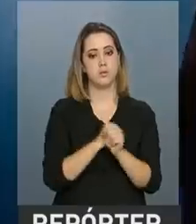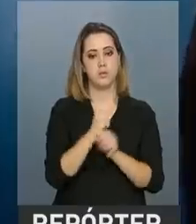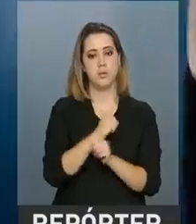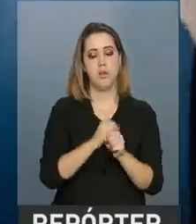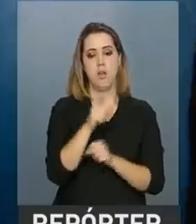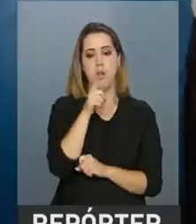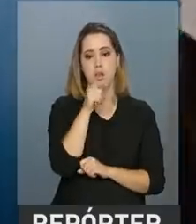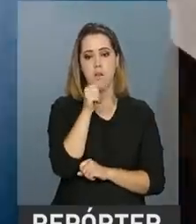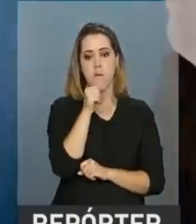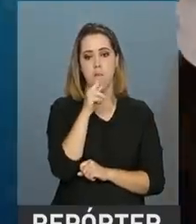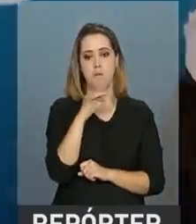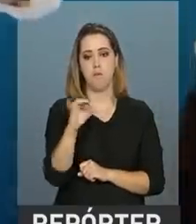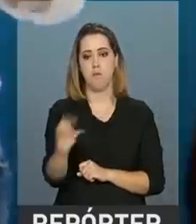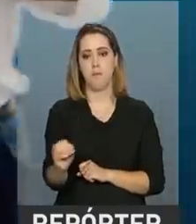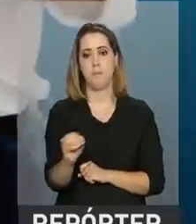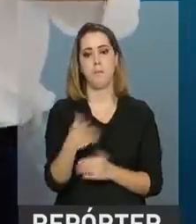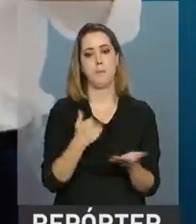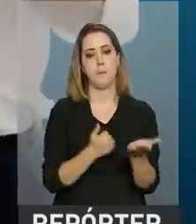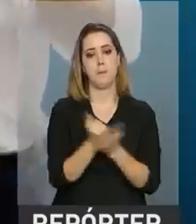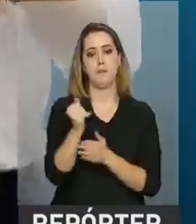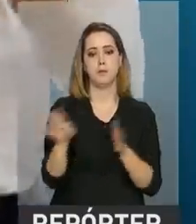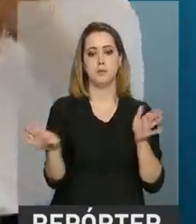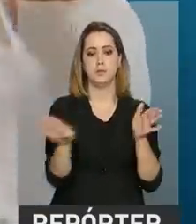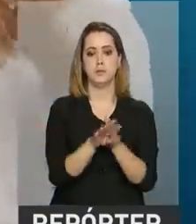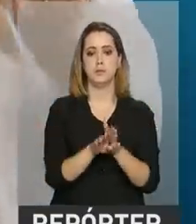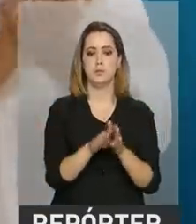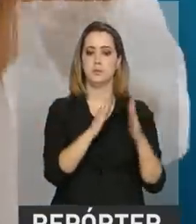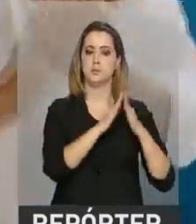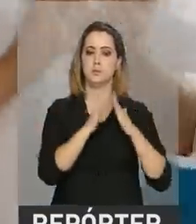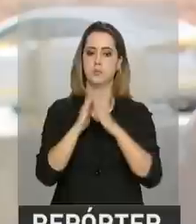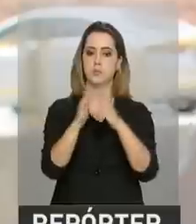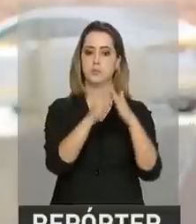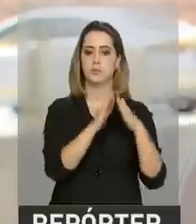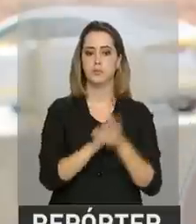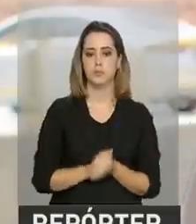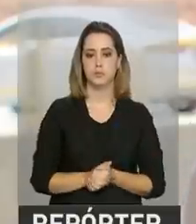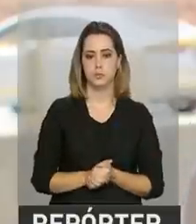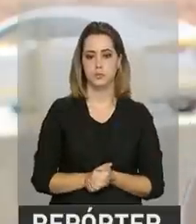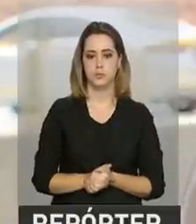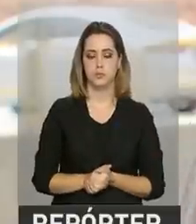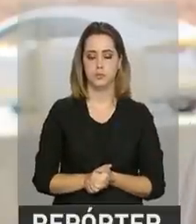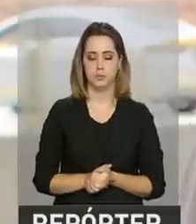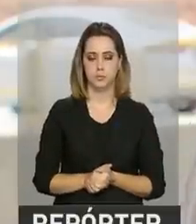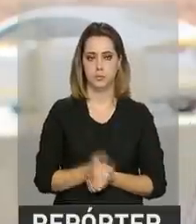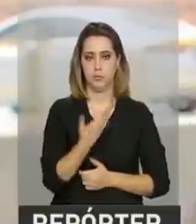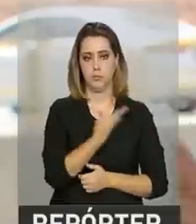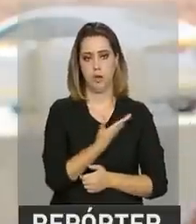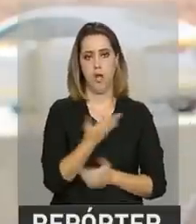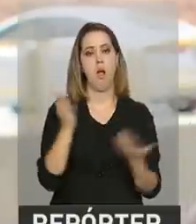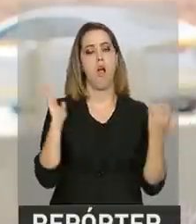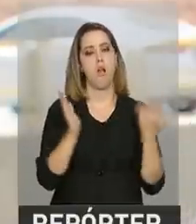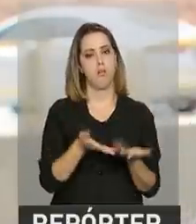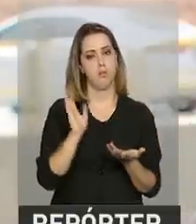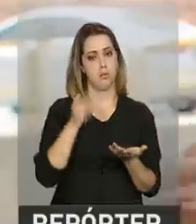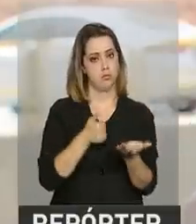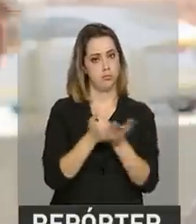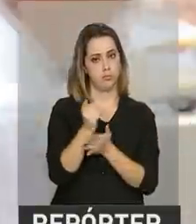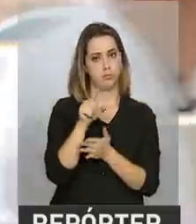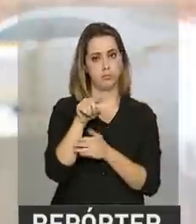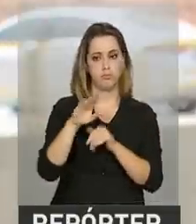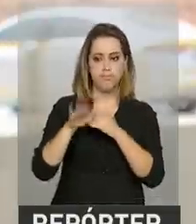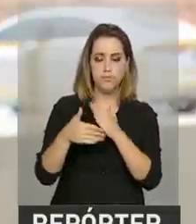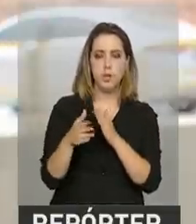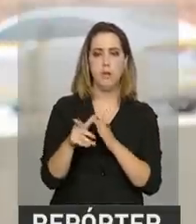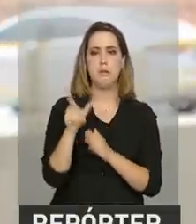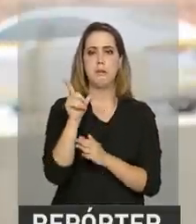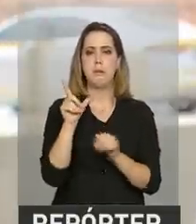a água do Rio São Francisco deve começar a chegar às casas da população. Agora está sendo, volto a dizer, agilizada para que em